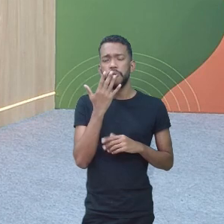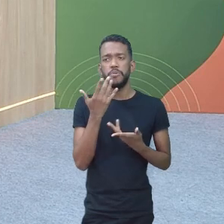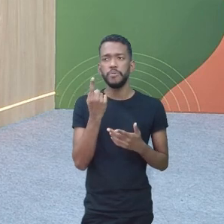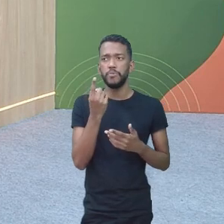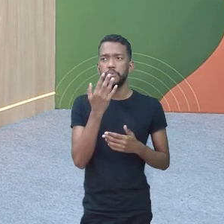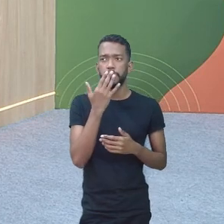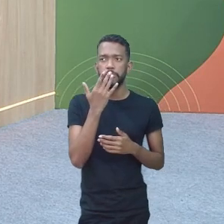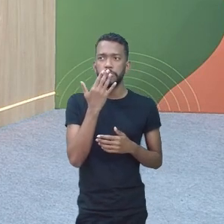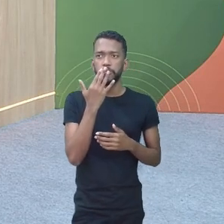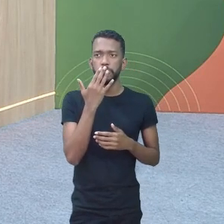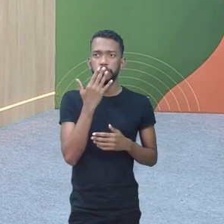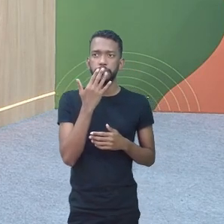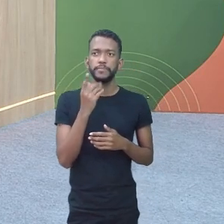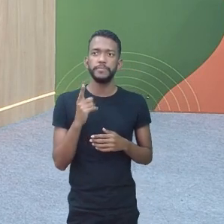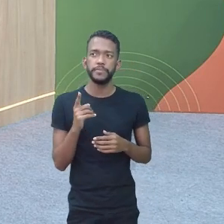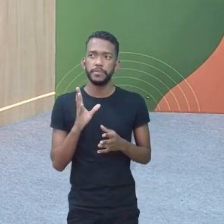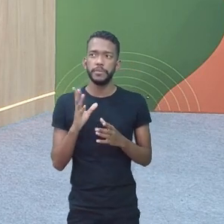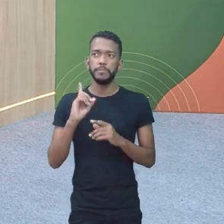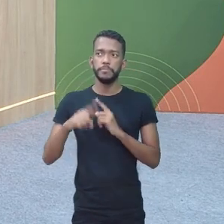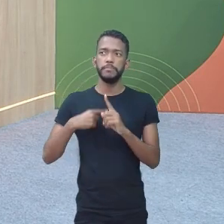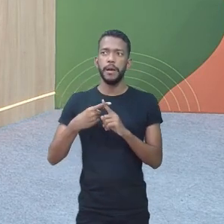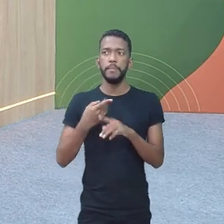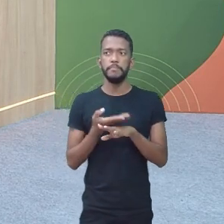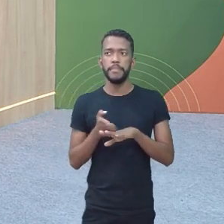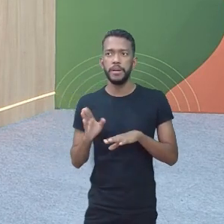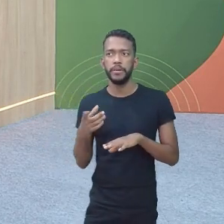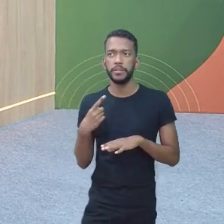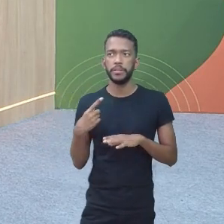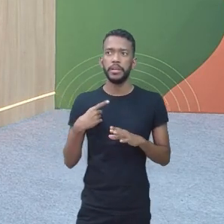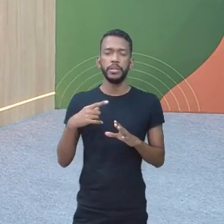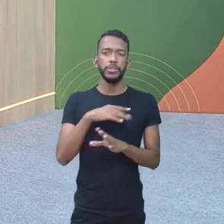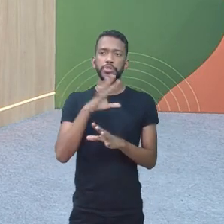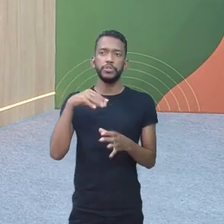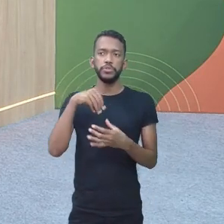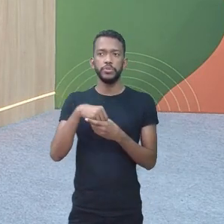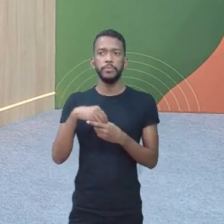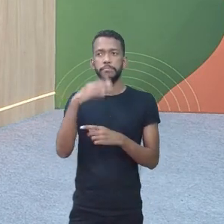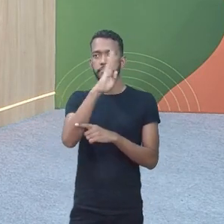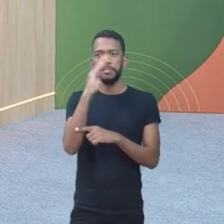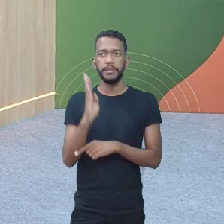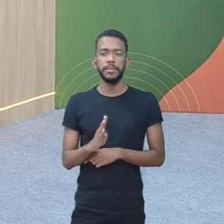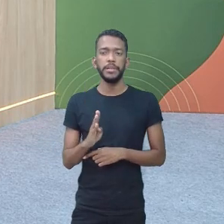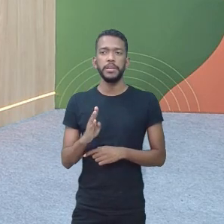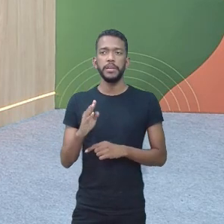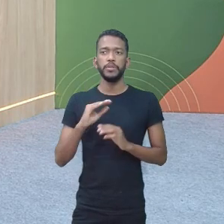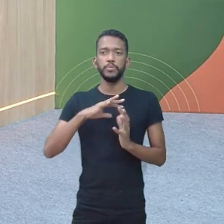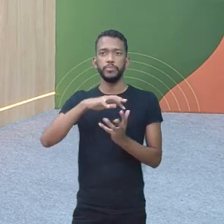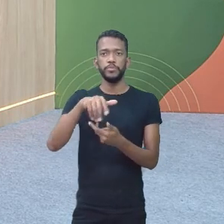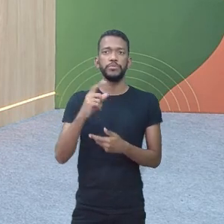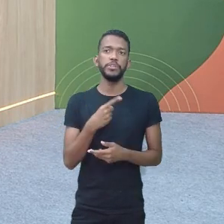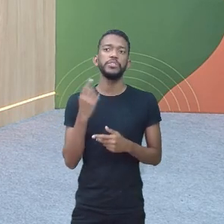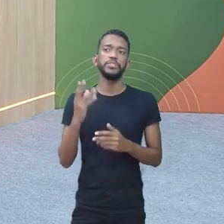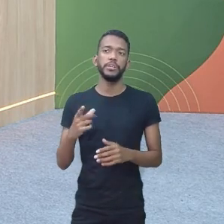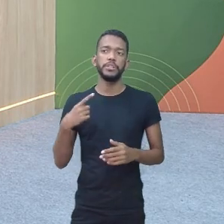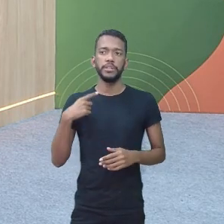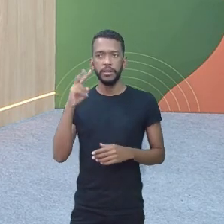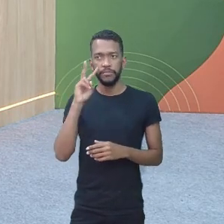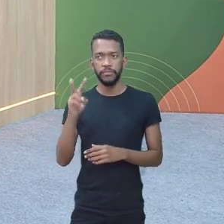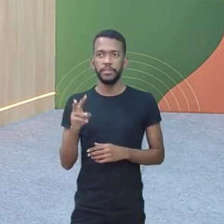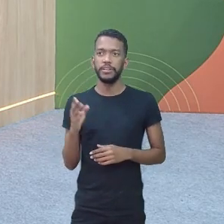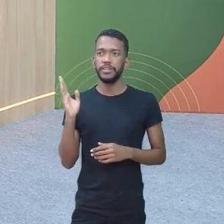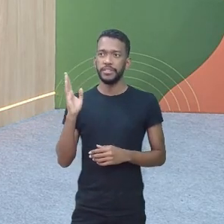6 cores, incluindo o branco do fundo, tem em todas as bandeiras do mundo. Então a gente já tem aí, olha